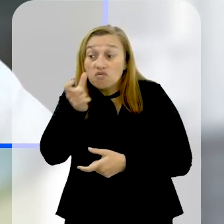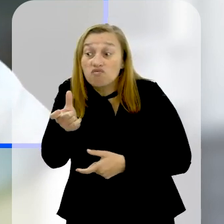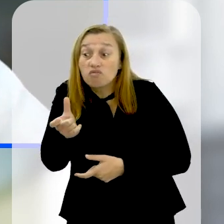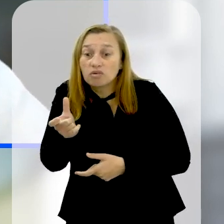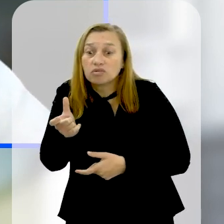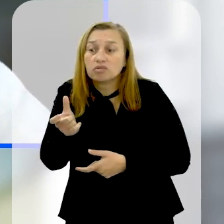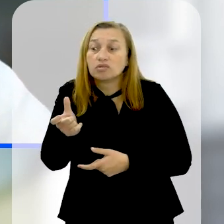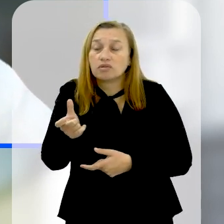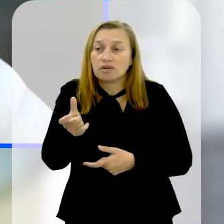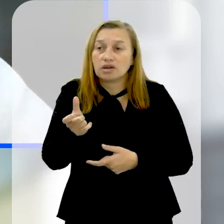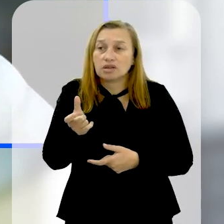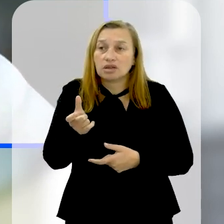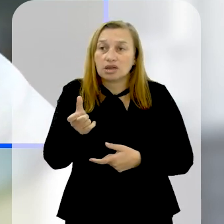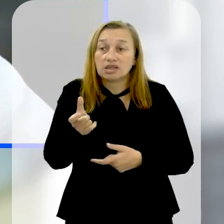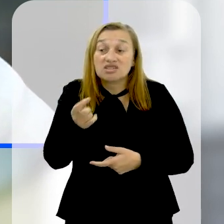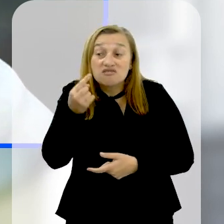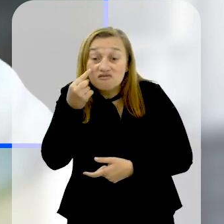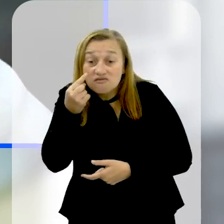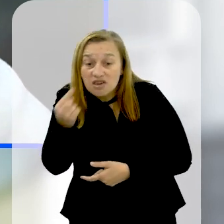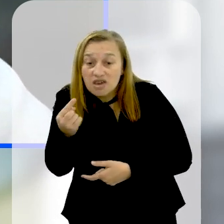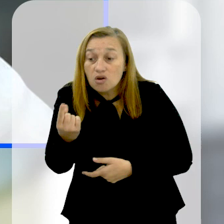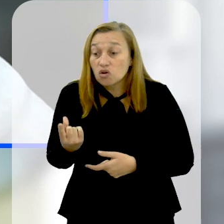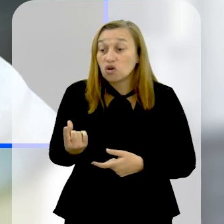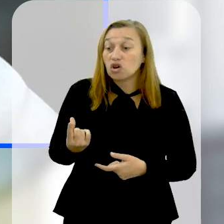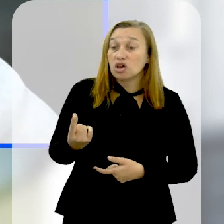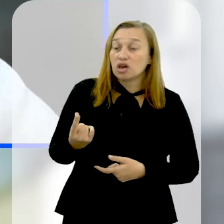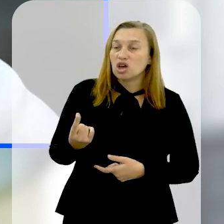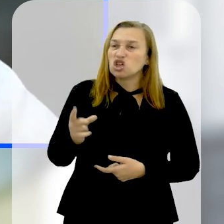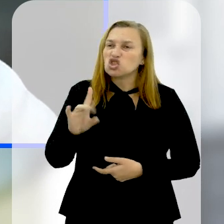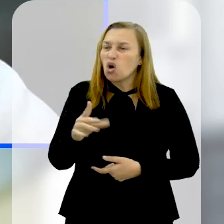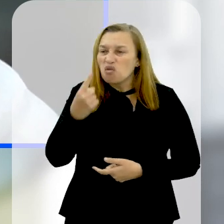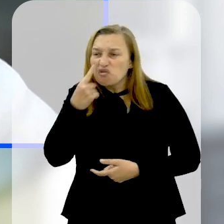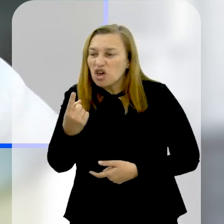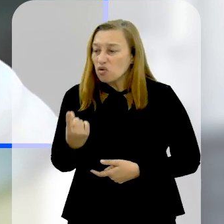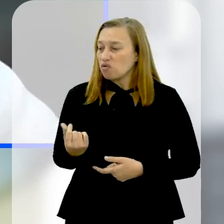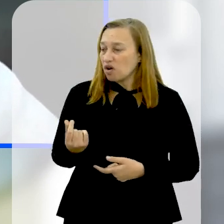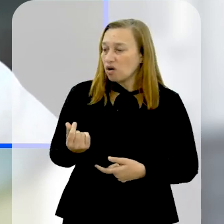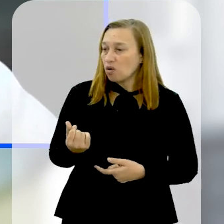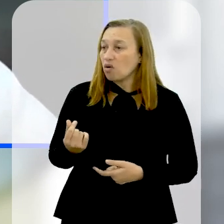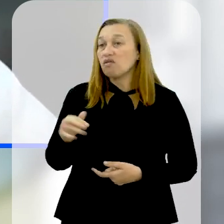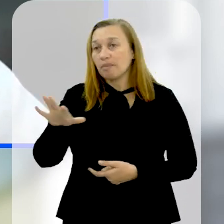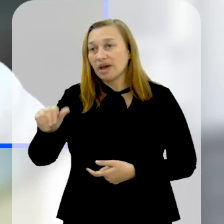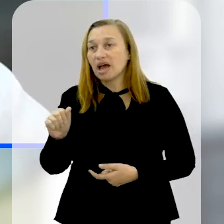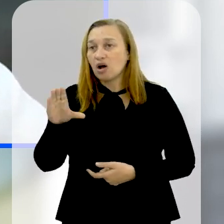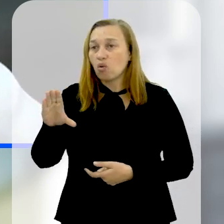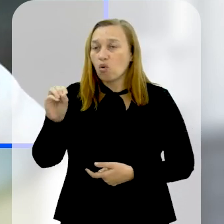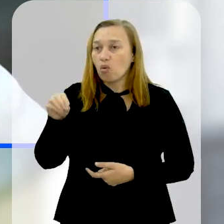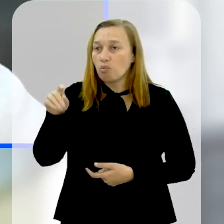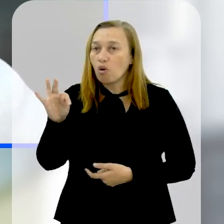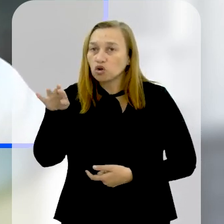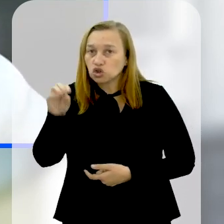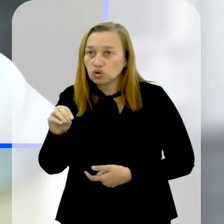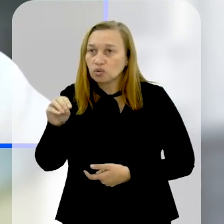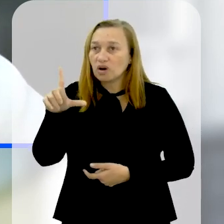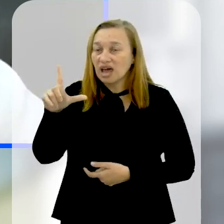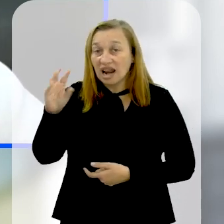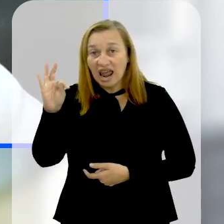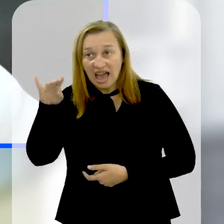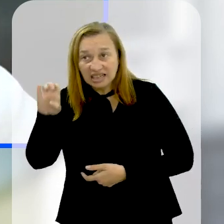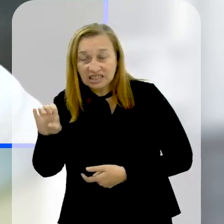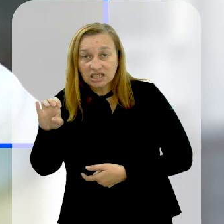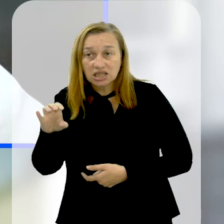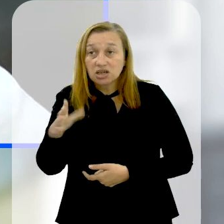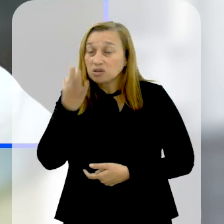prestar atenção e olhar realmente pelo valor, vai pegar o composto lácteo e nem sabe